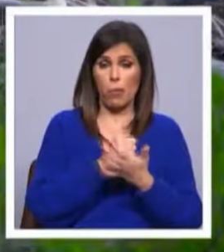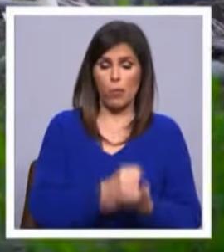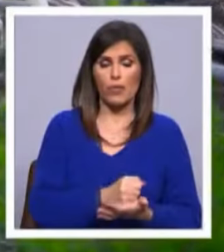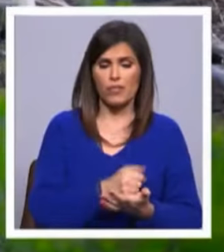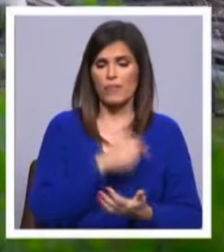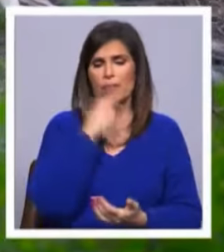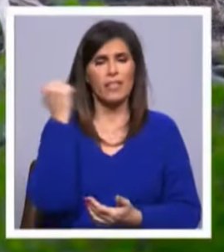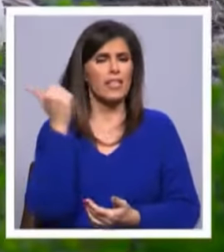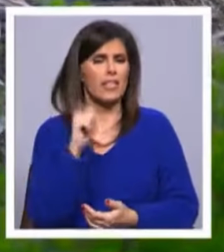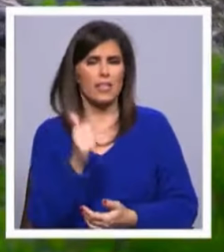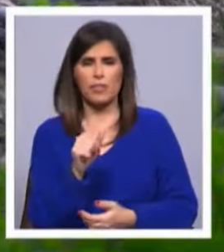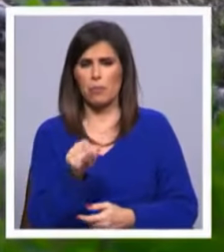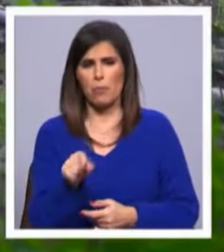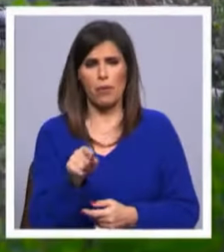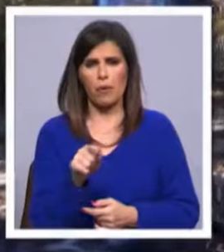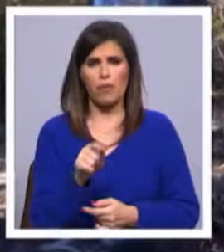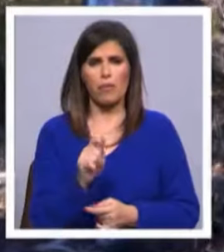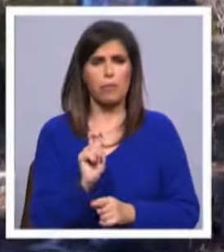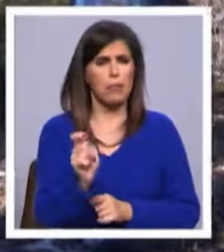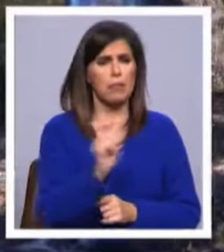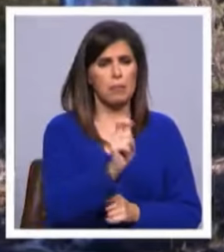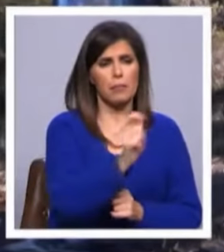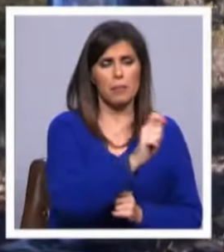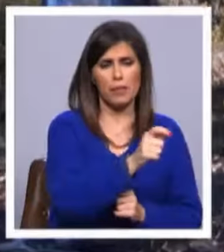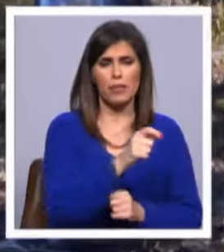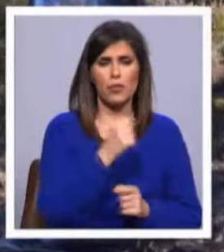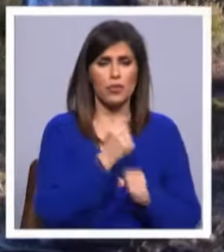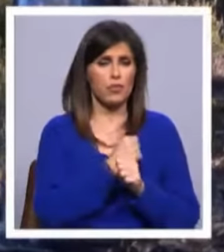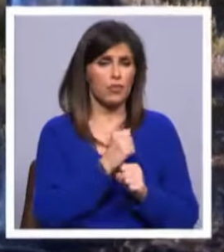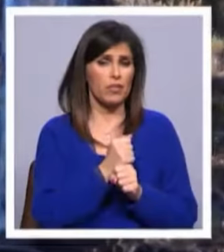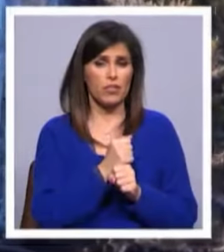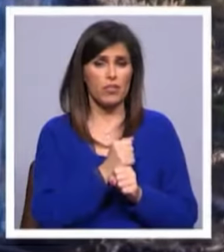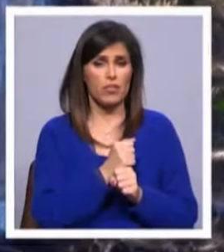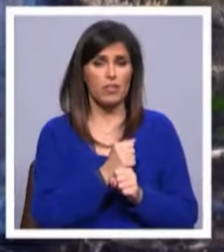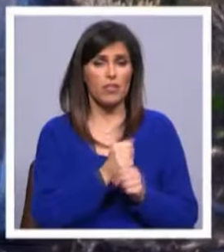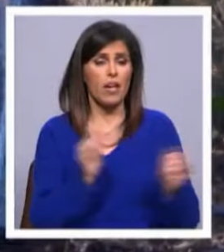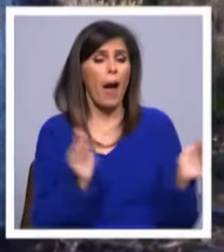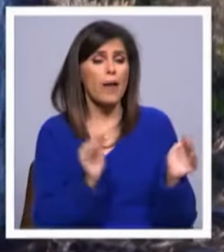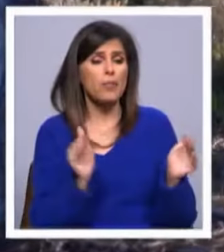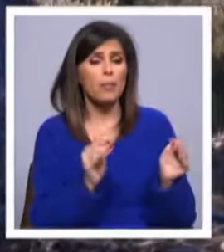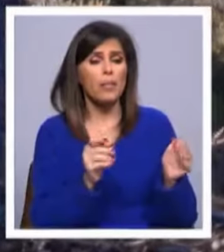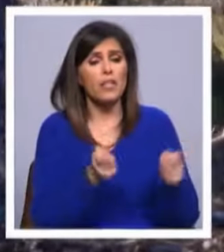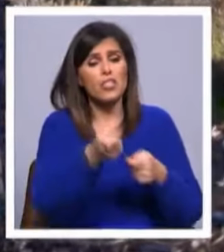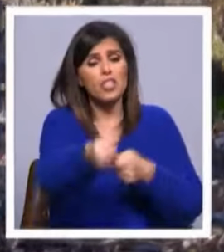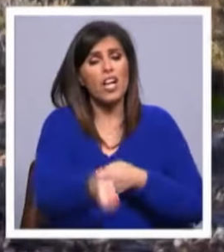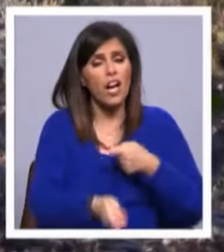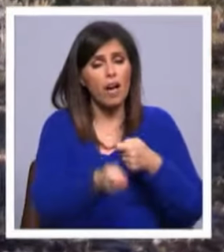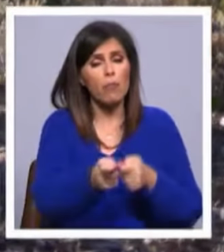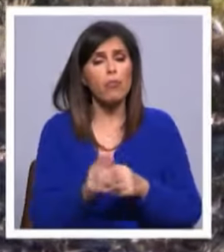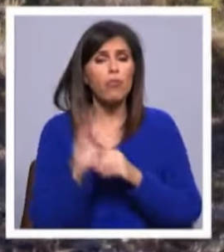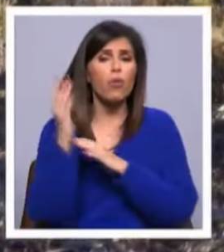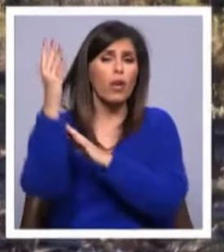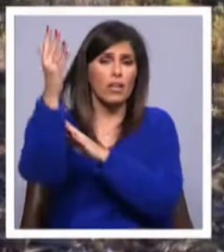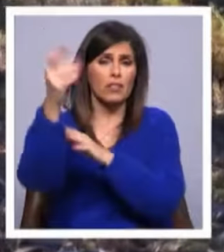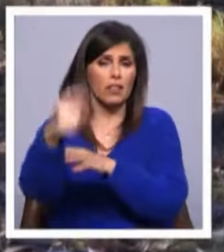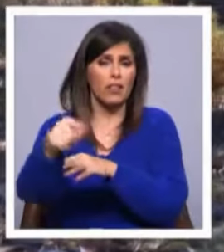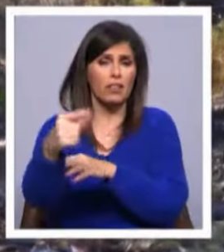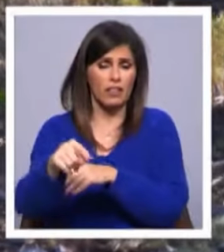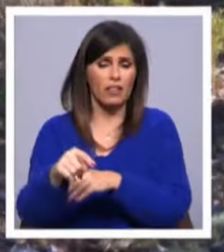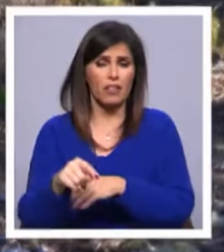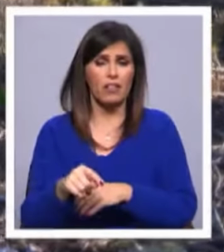medidas, não é possível remunerar estes serviços que estas pequenas parcelas florestais